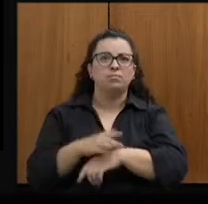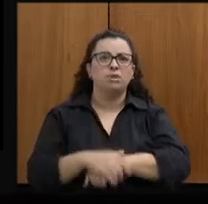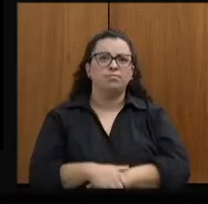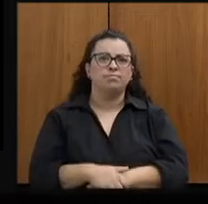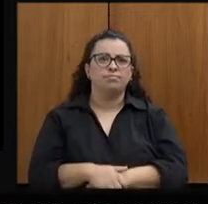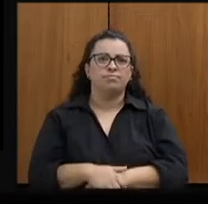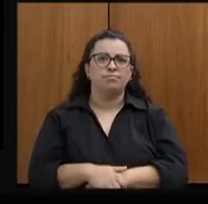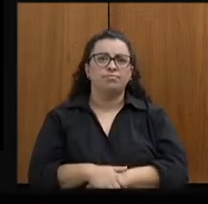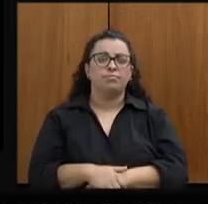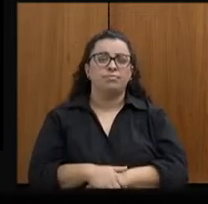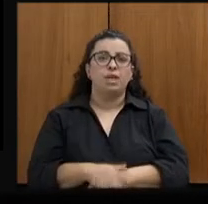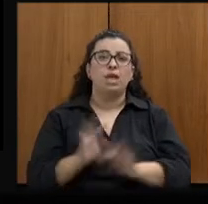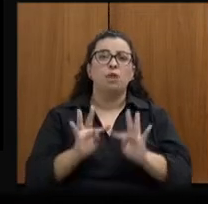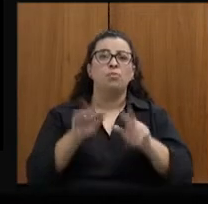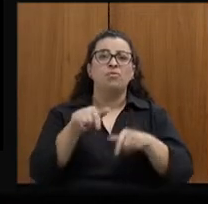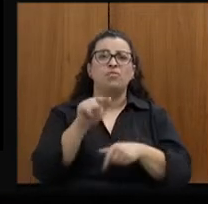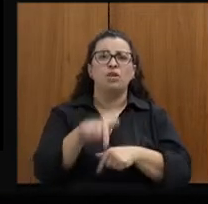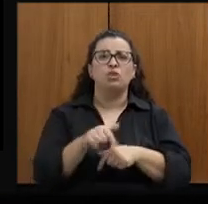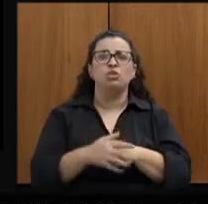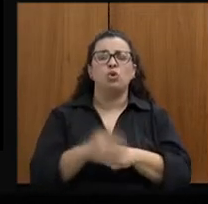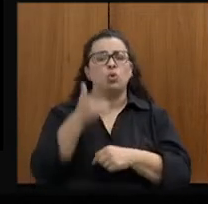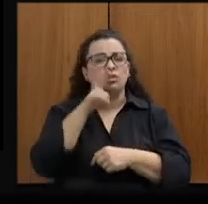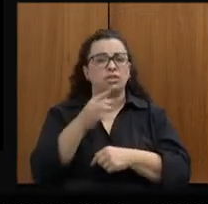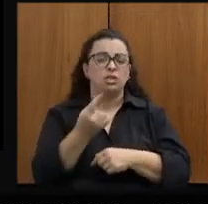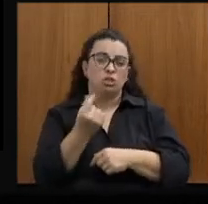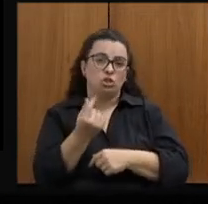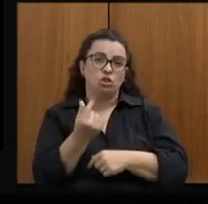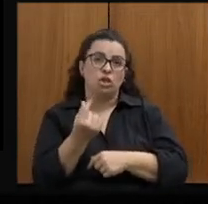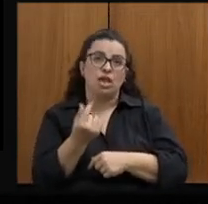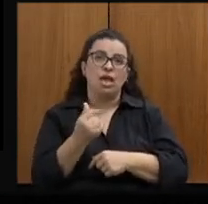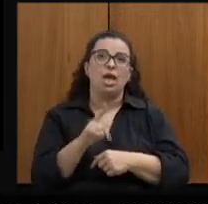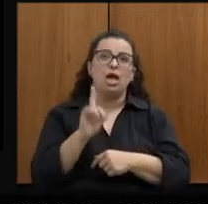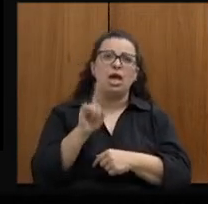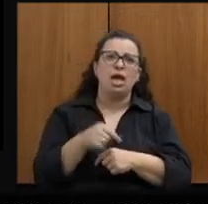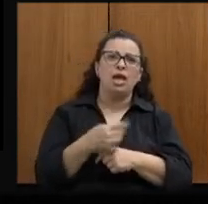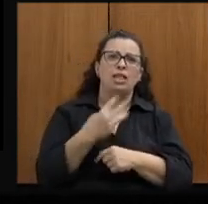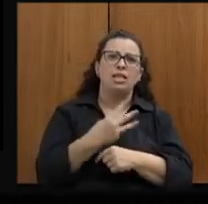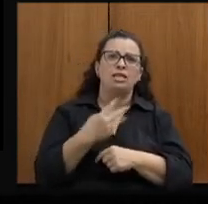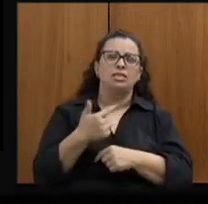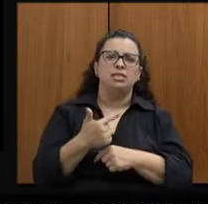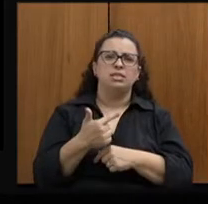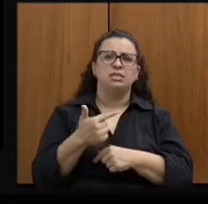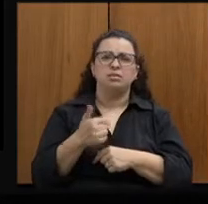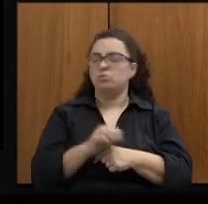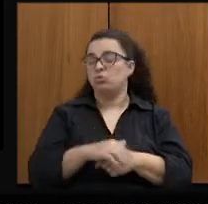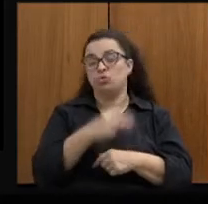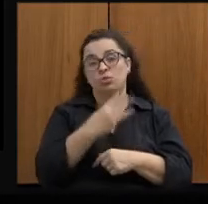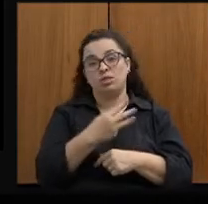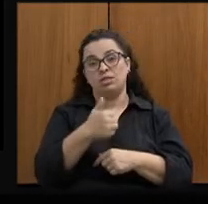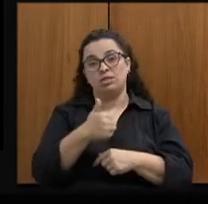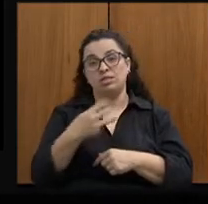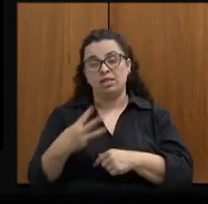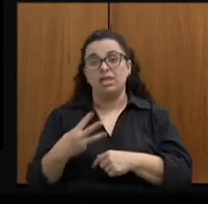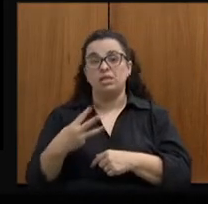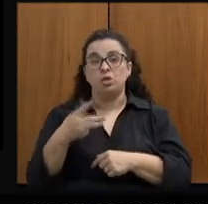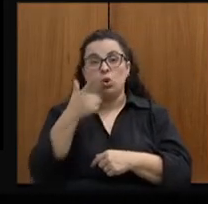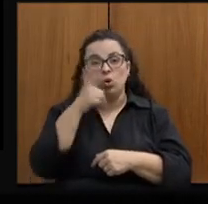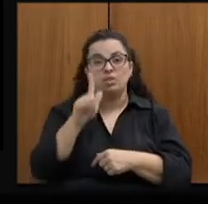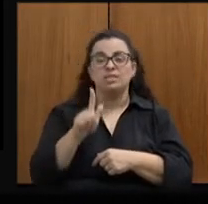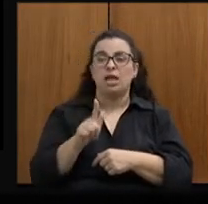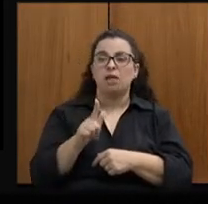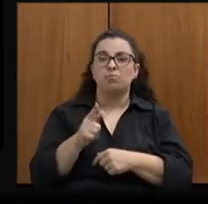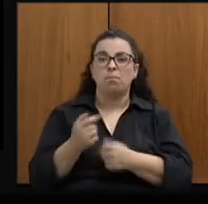nossa expectativa? 303 empreendimentos gerando renda no Vale do Mucuri em 2022. E